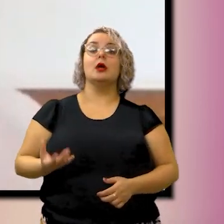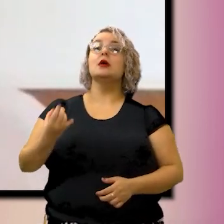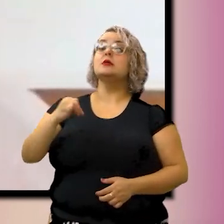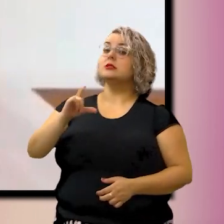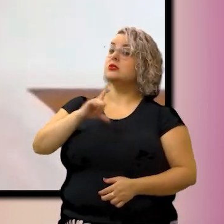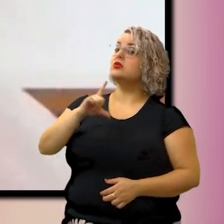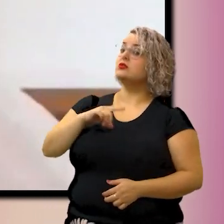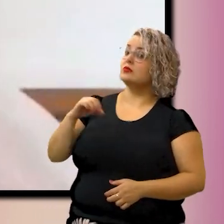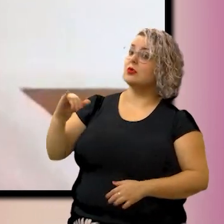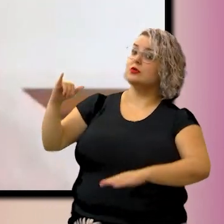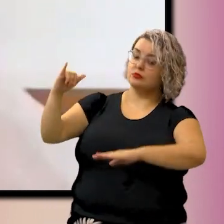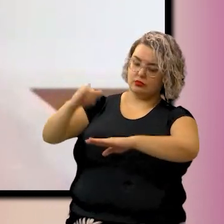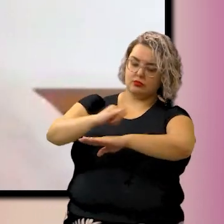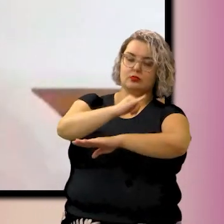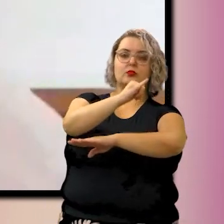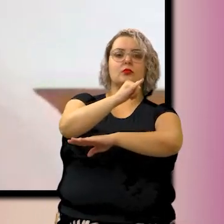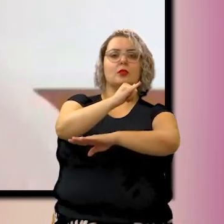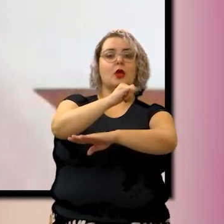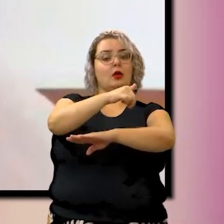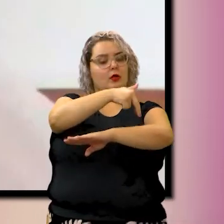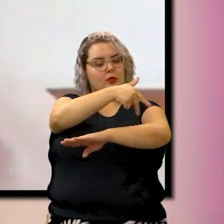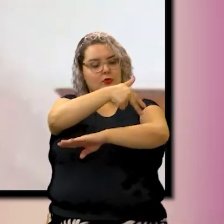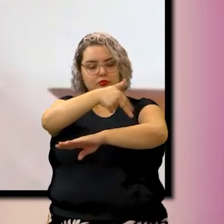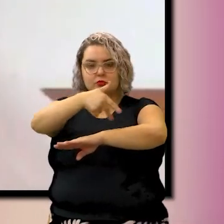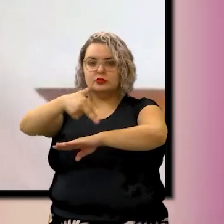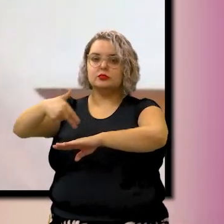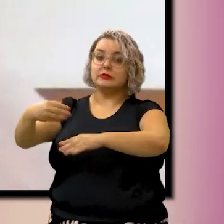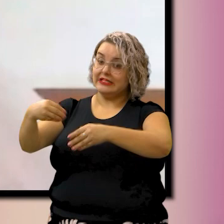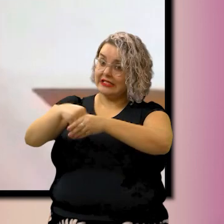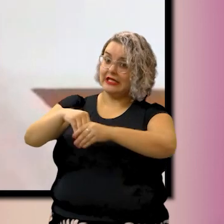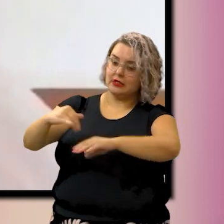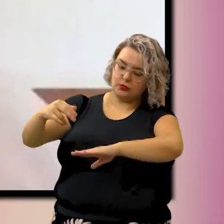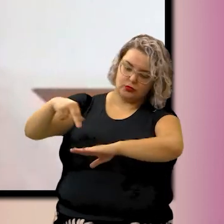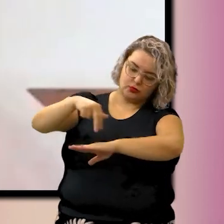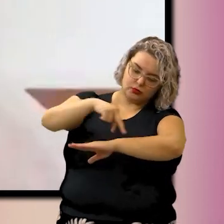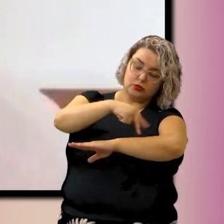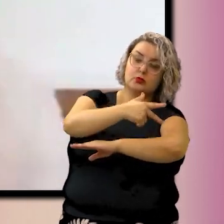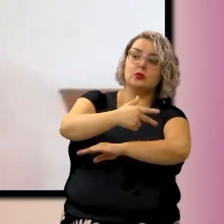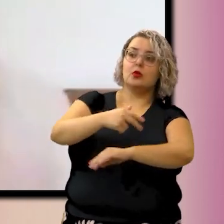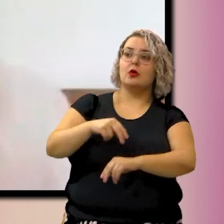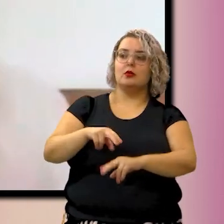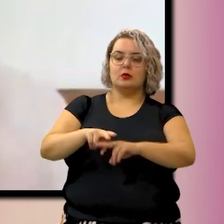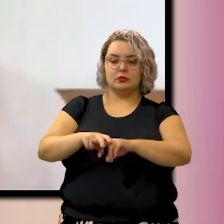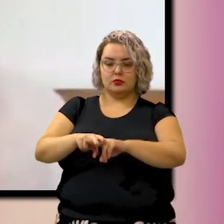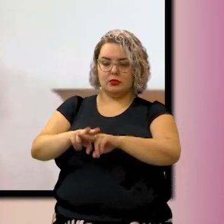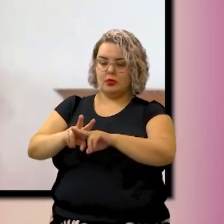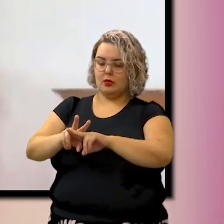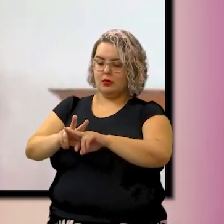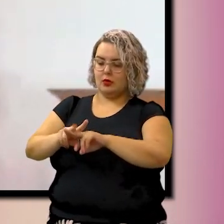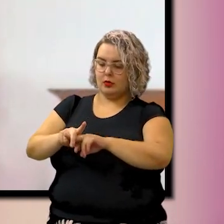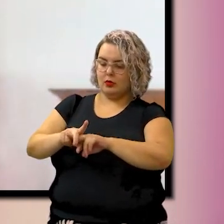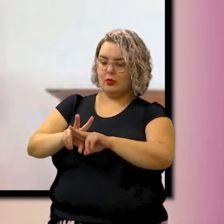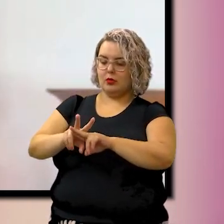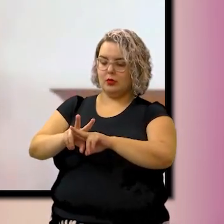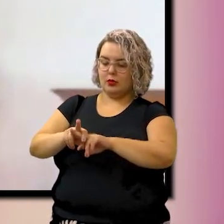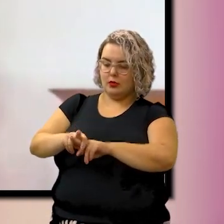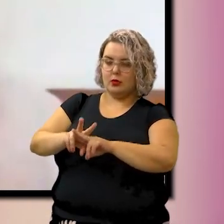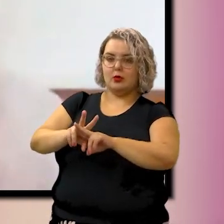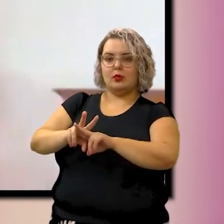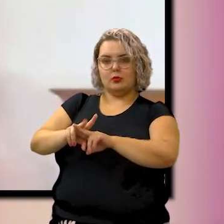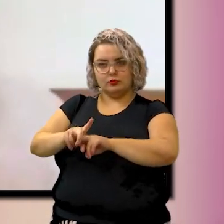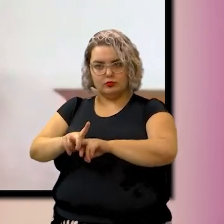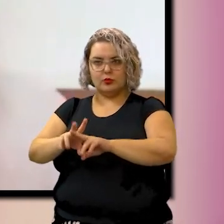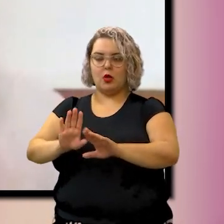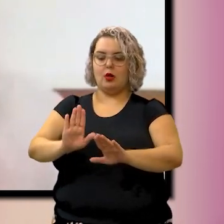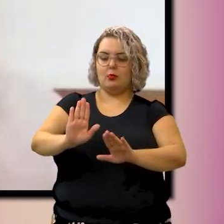pouquinho. Se você estiver num avião, vai andar dentro do avião, fazer exercícios com o pé como se estivesse acelerando o